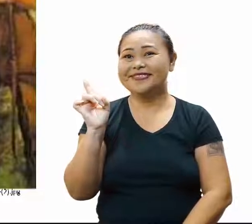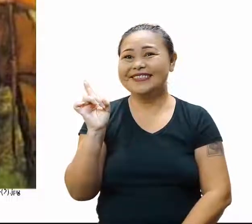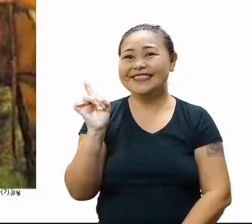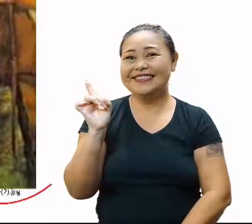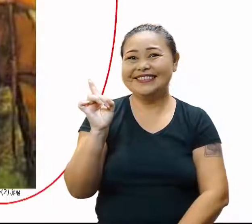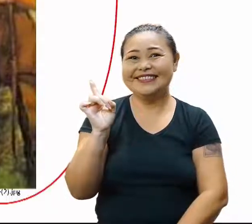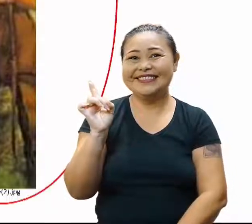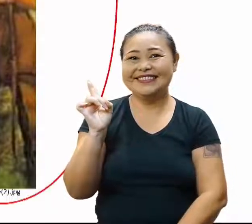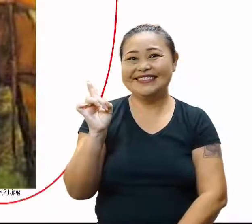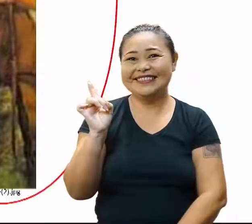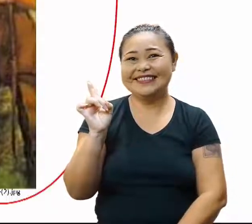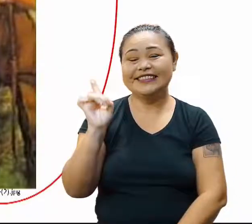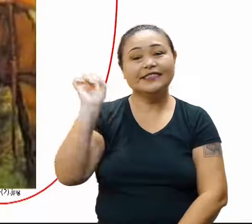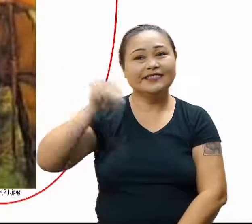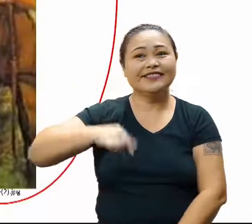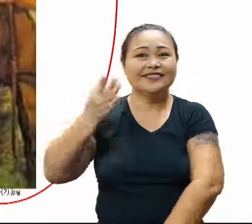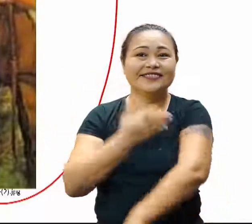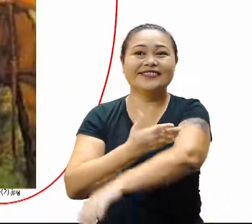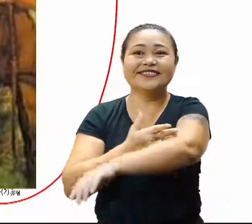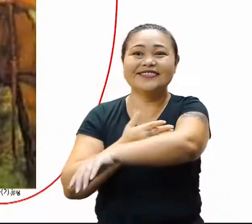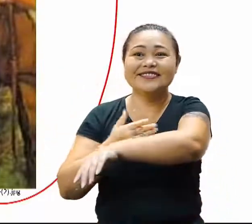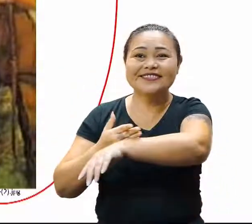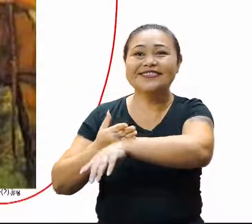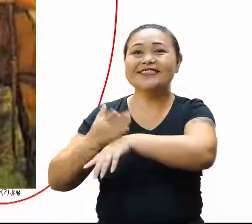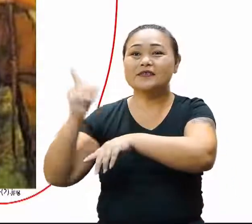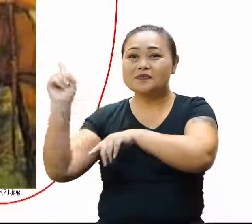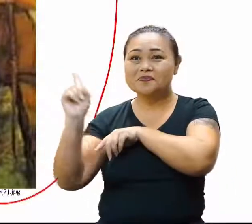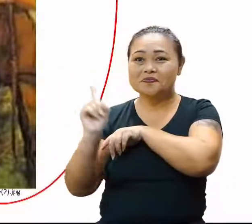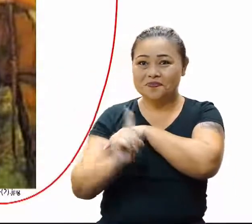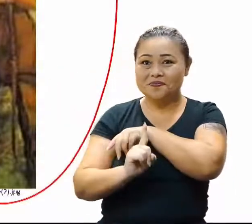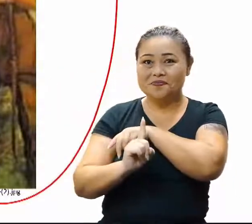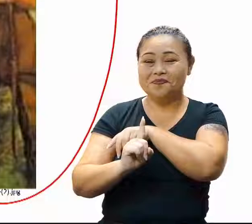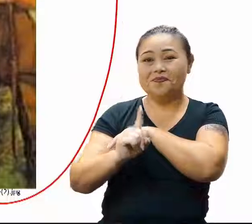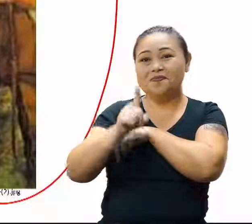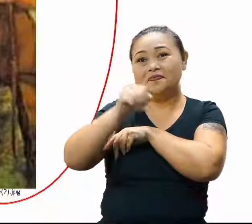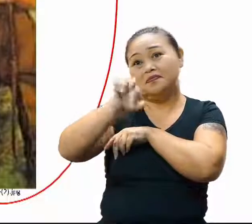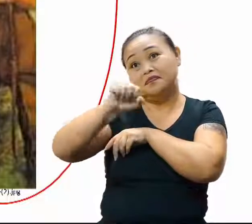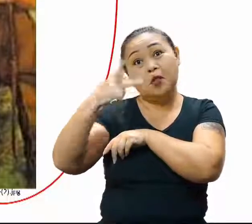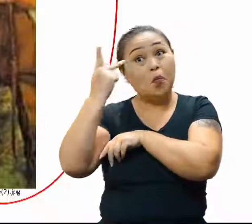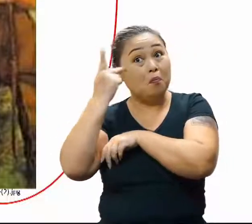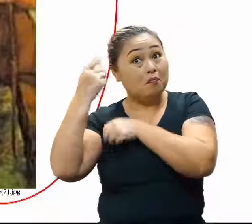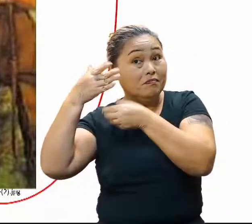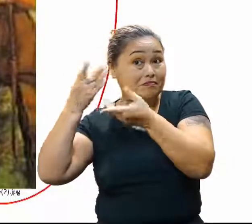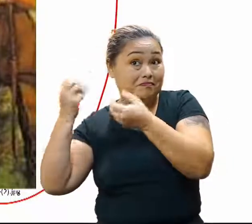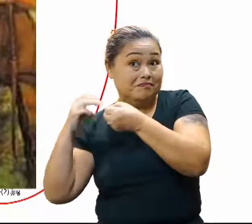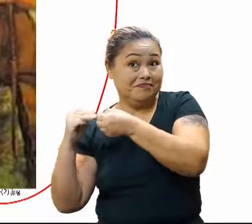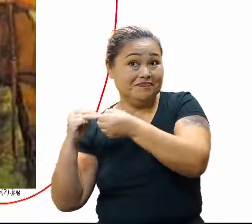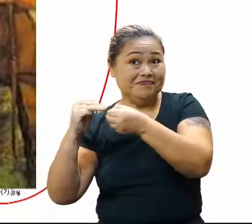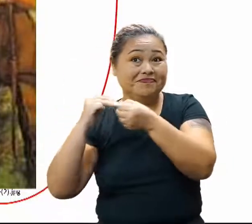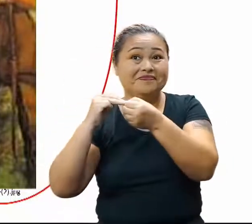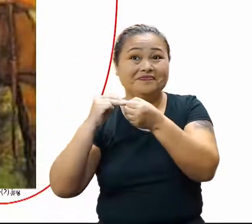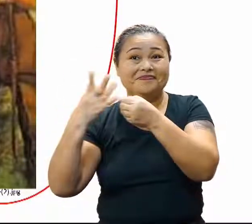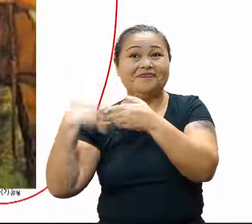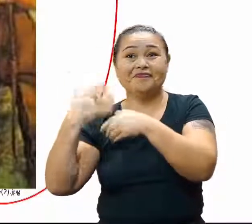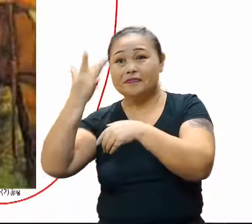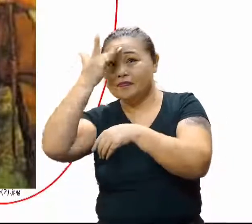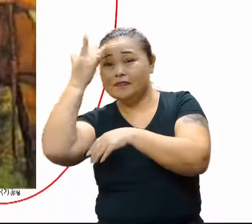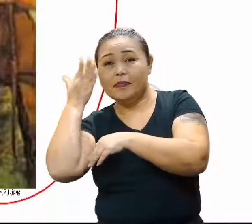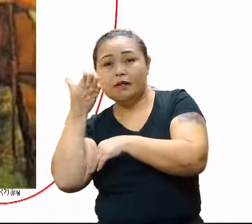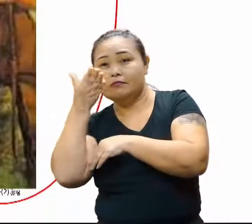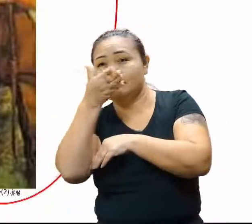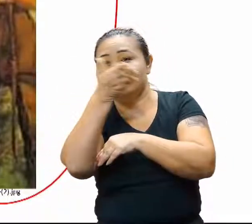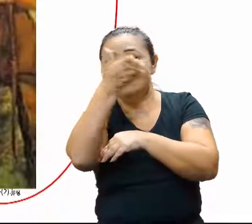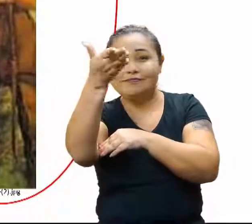ali o português, né, o sertanista, ou o paulista, os bandeirantes, como queira chamar,